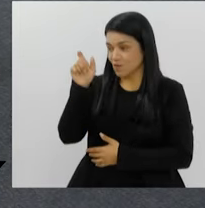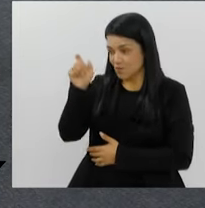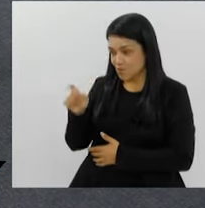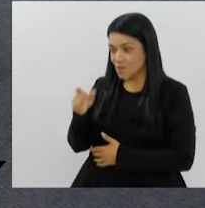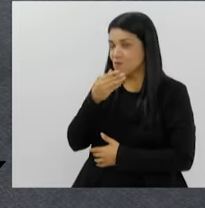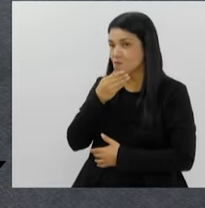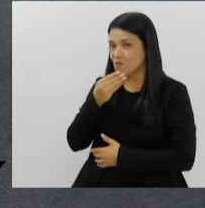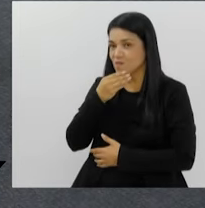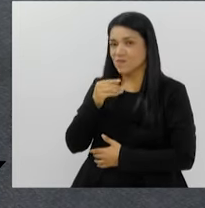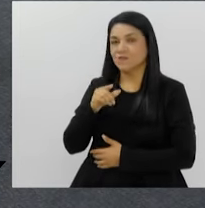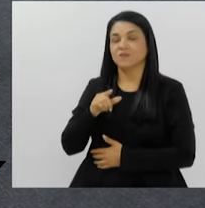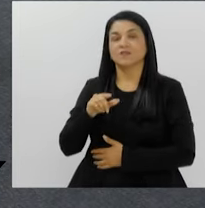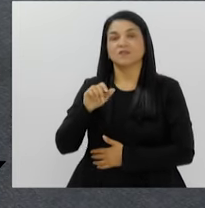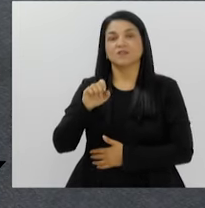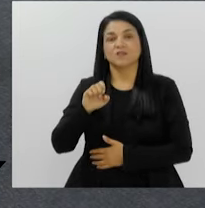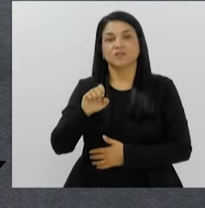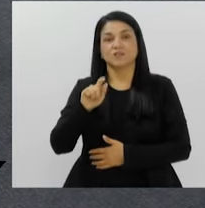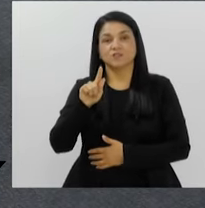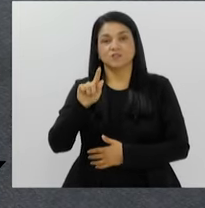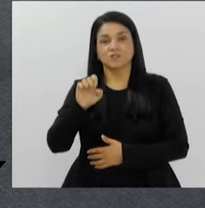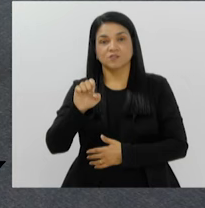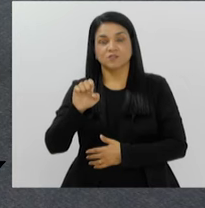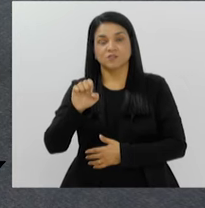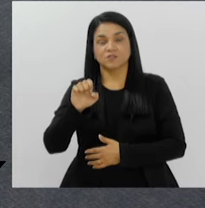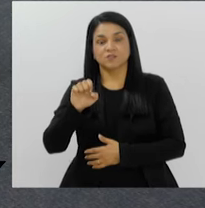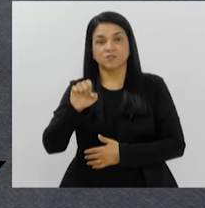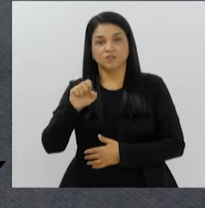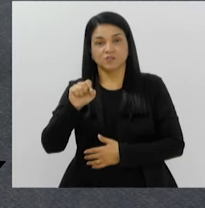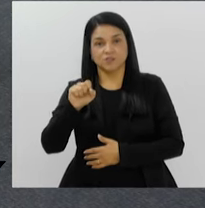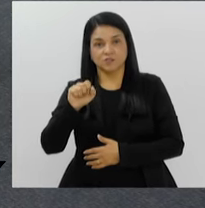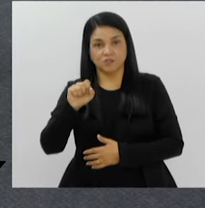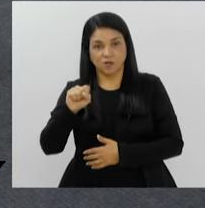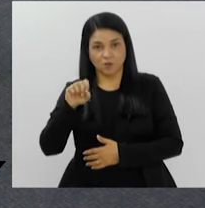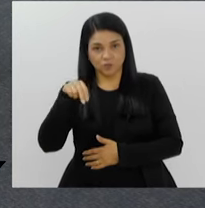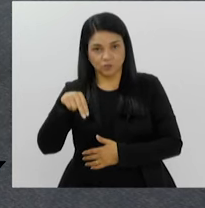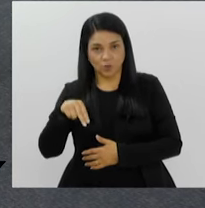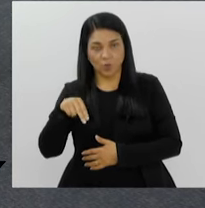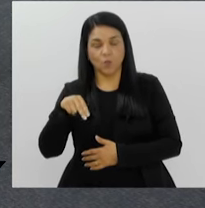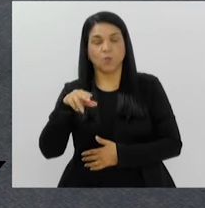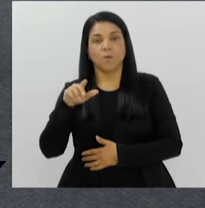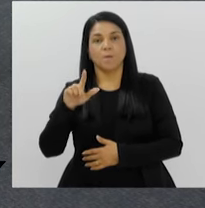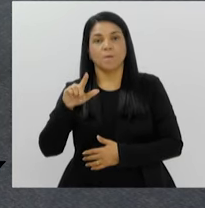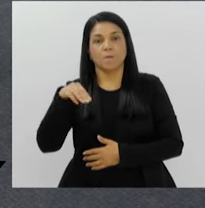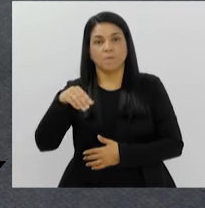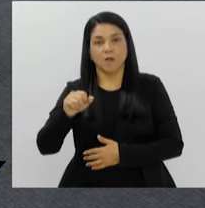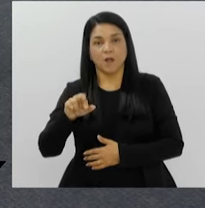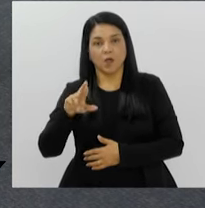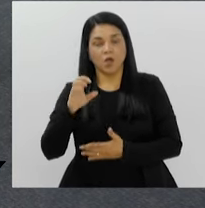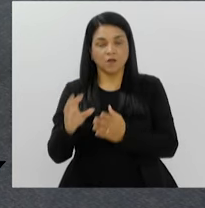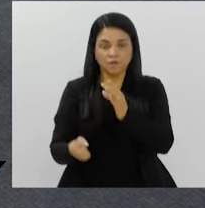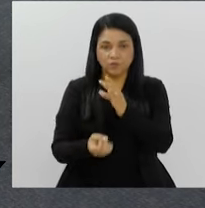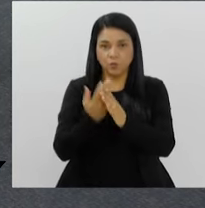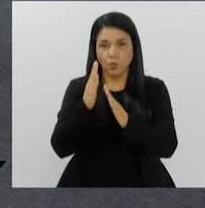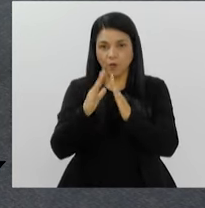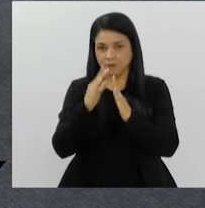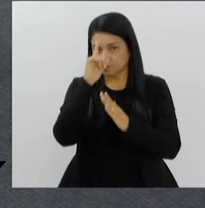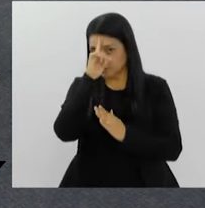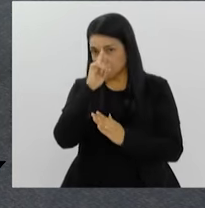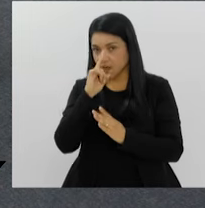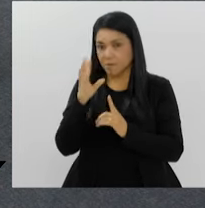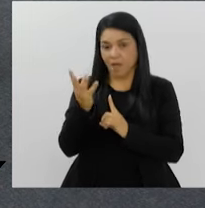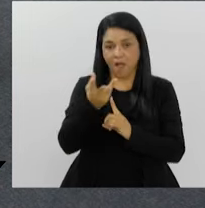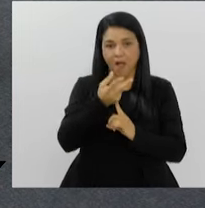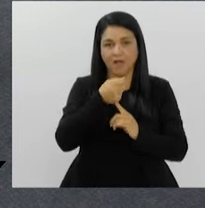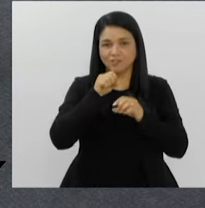o Gelson Malorca, o artista, que ele fundou inicialmente para ser um ateliê, para ele dar aula, para ele expor a arte dele.